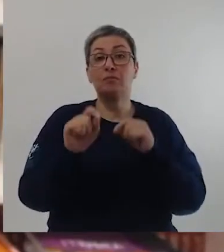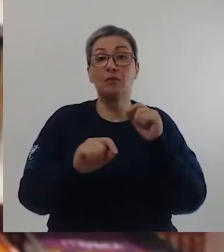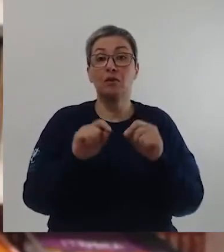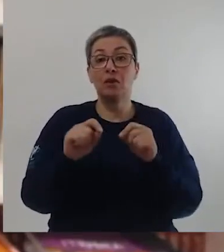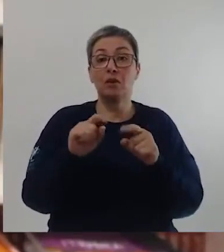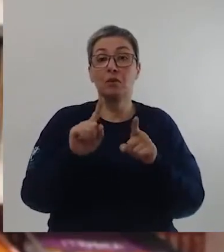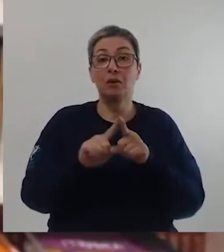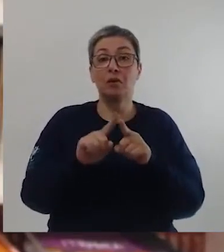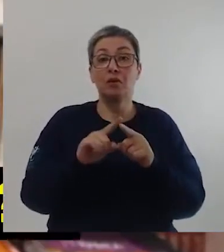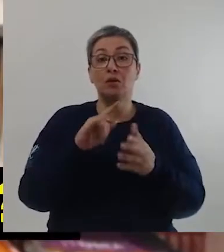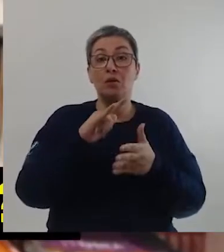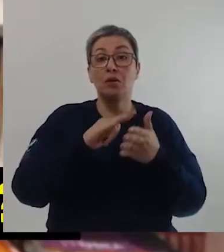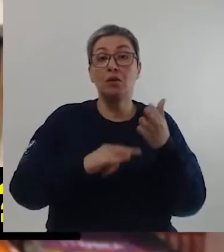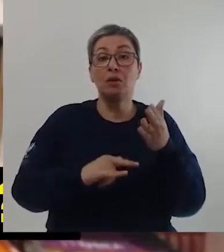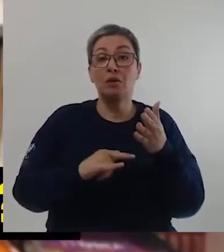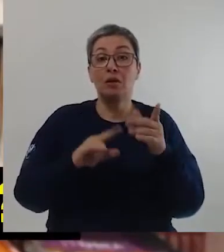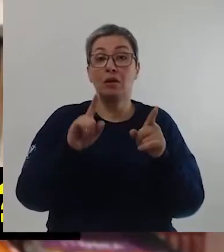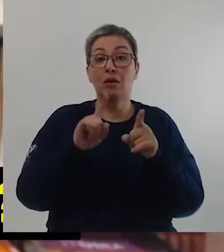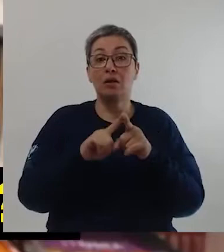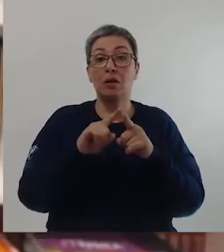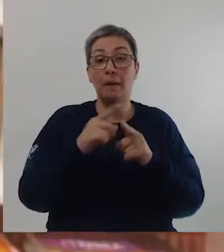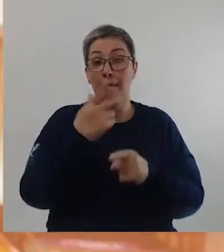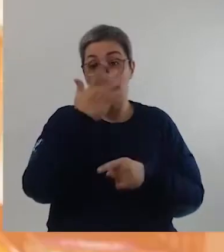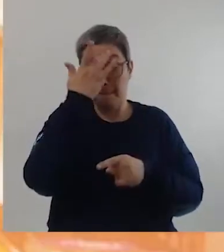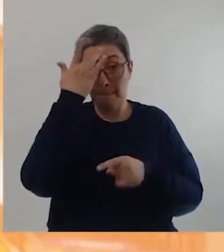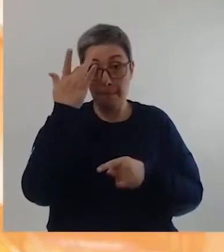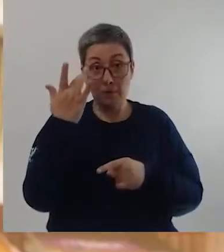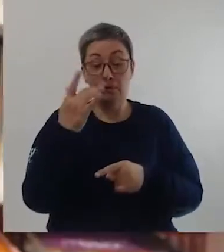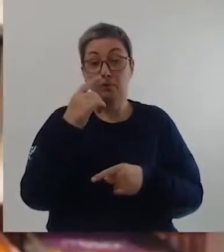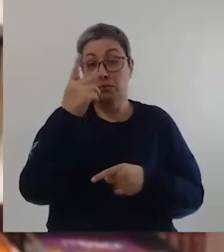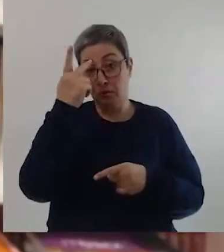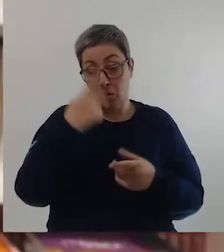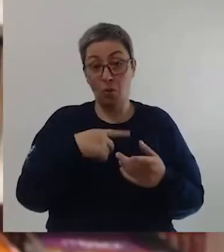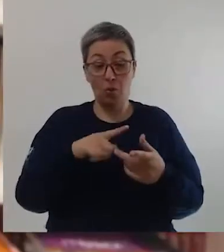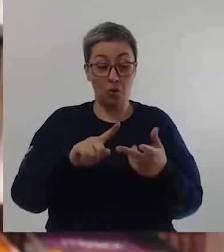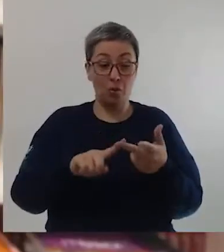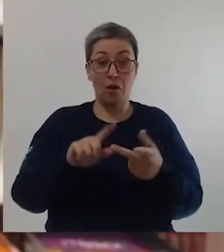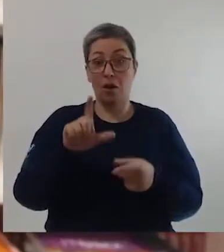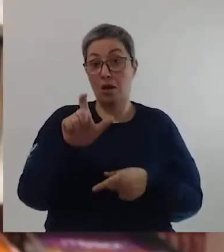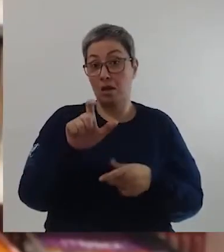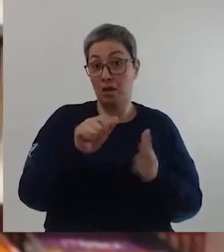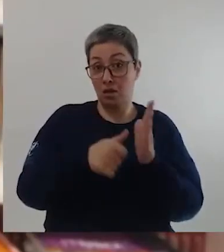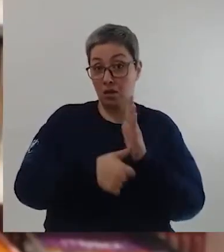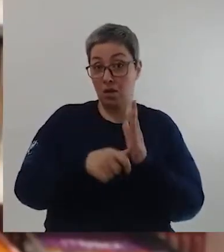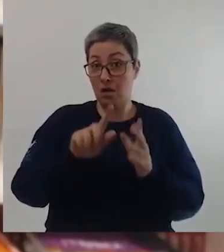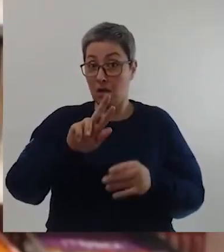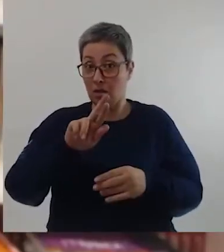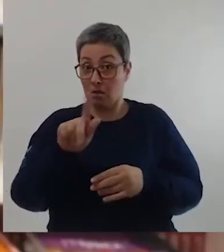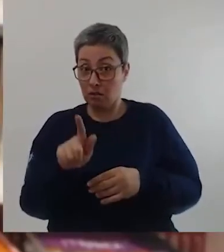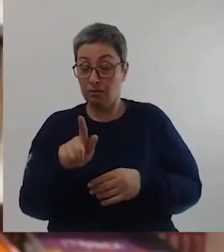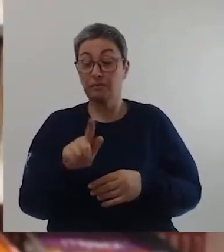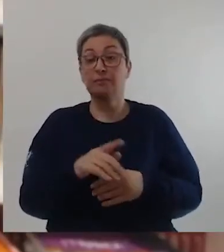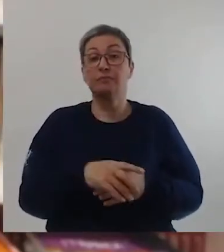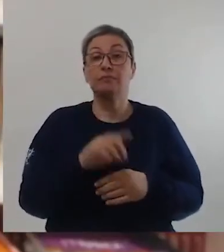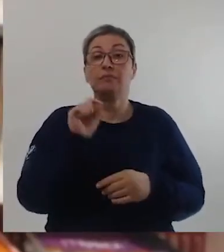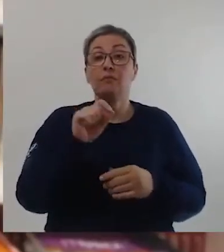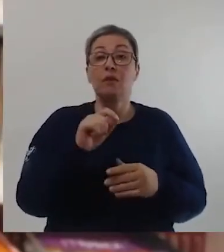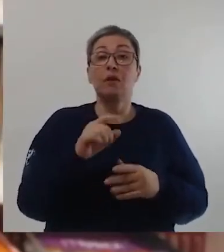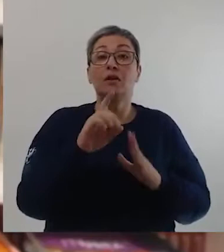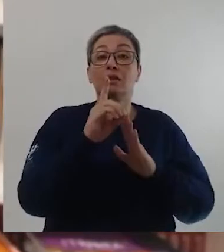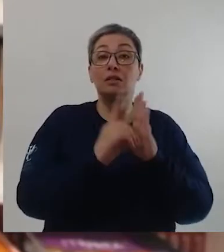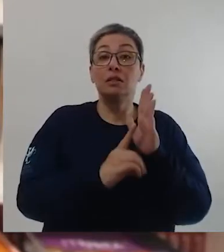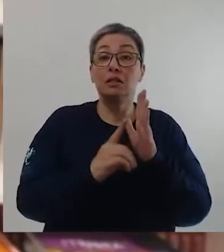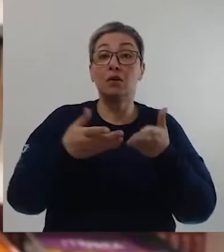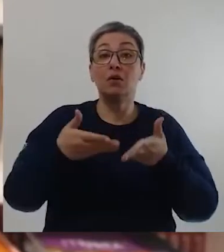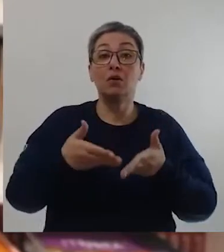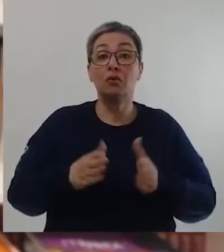são os documentos pessoais o RG não LG o nosso documento pessoal e